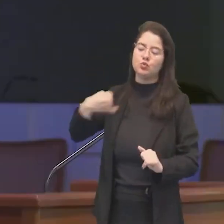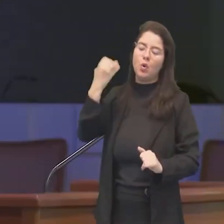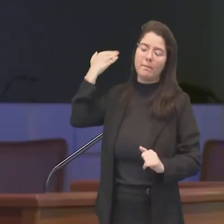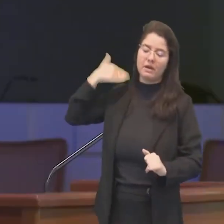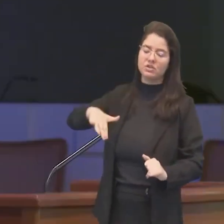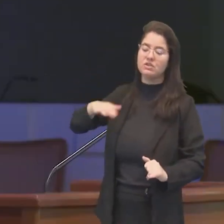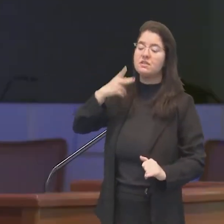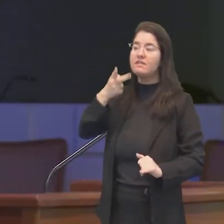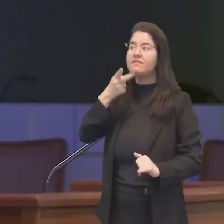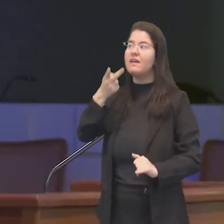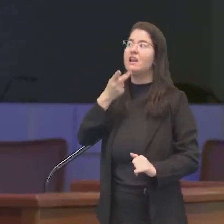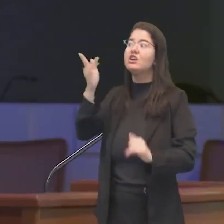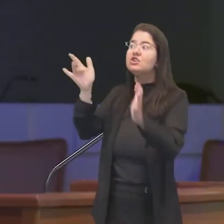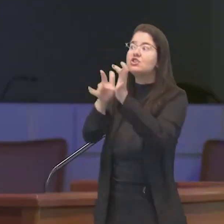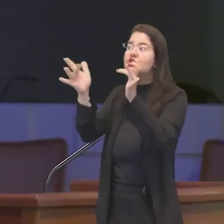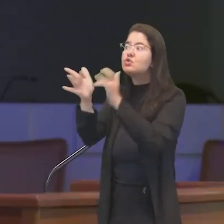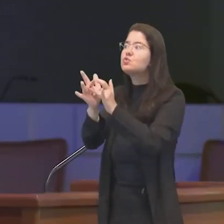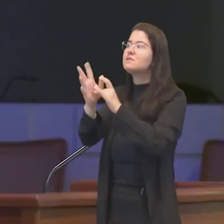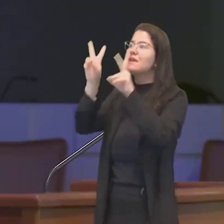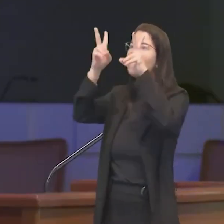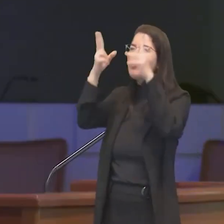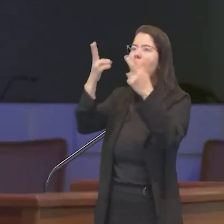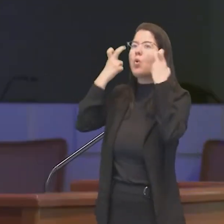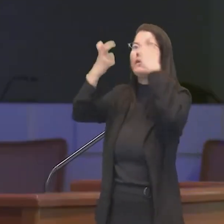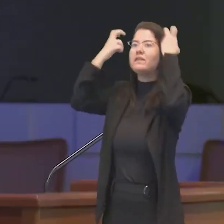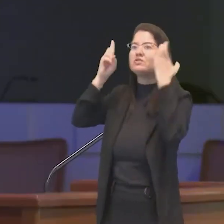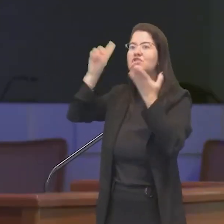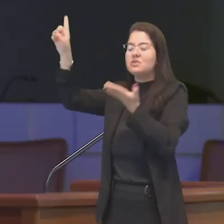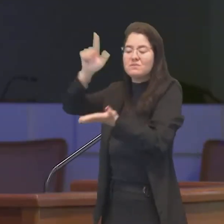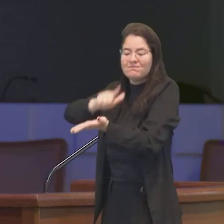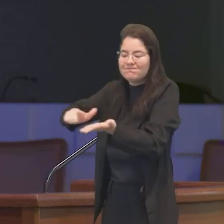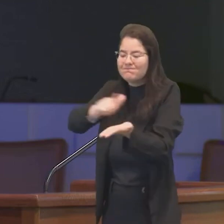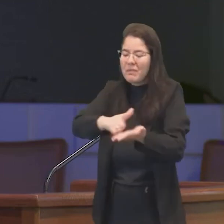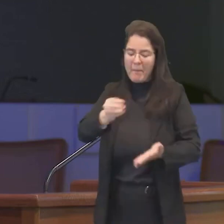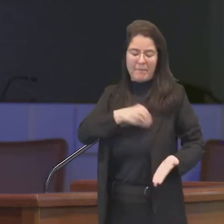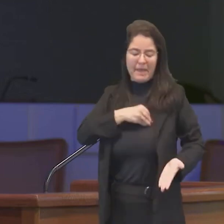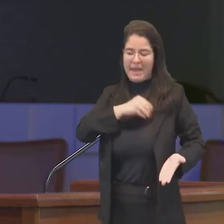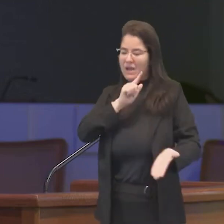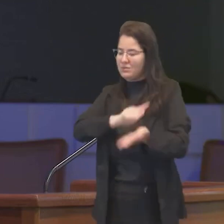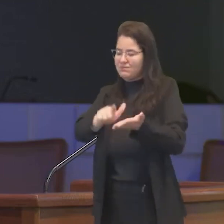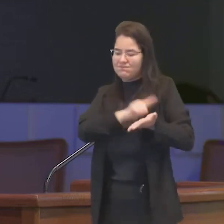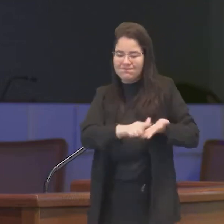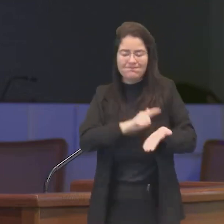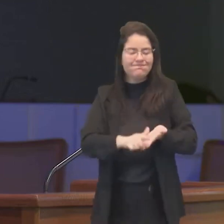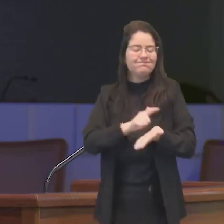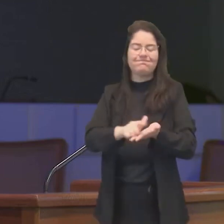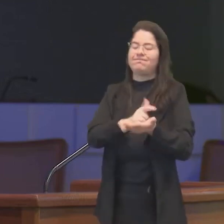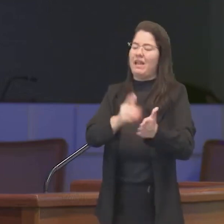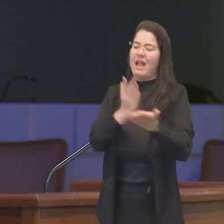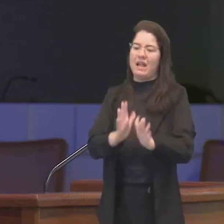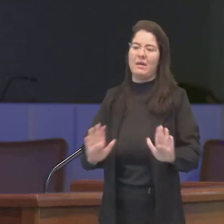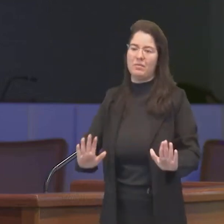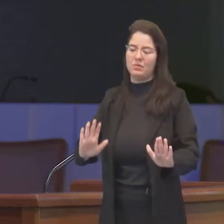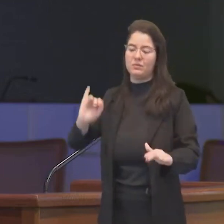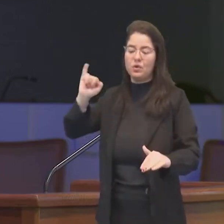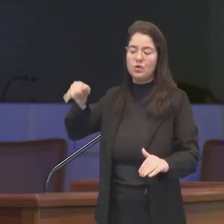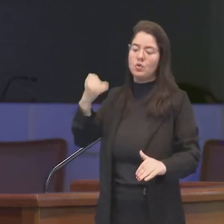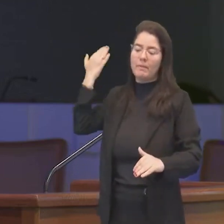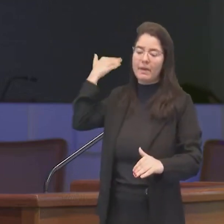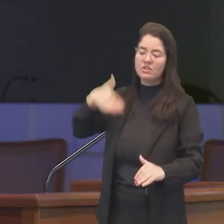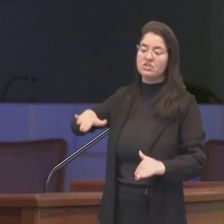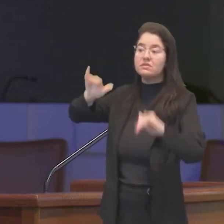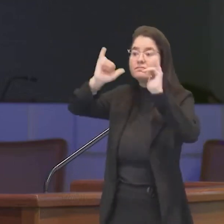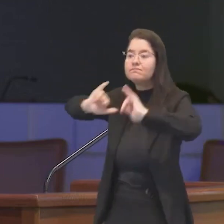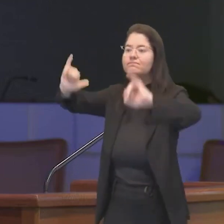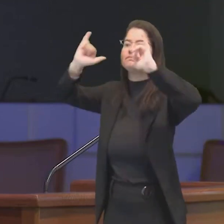Cordeiro de Deus que tira o pecado do mundo. É uma mensagem evangelística. Os anjos cantavam anunciando boas novas, João Batista aqui na terra anunciando: